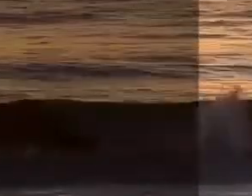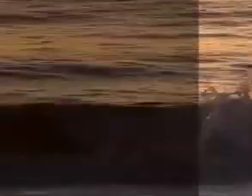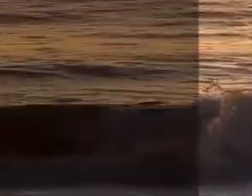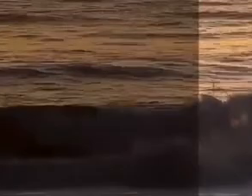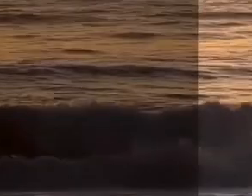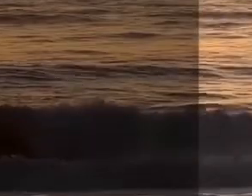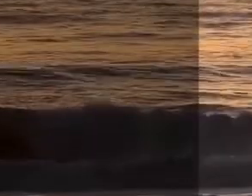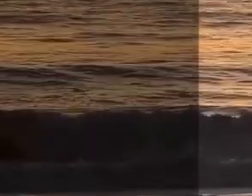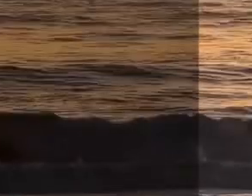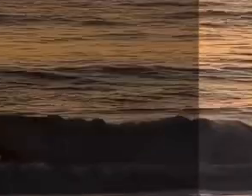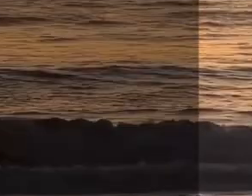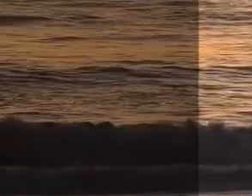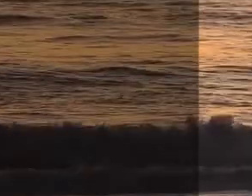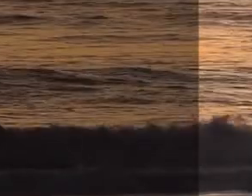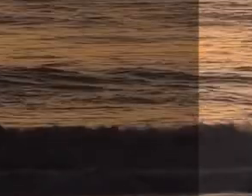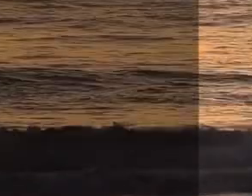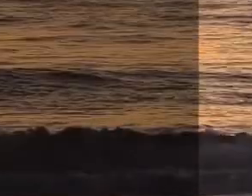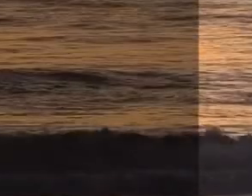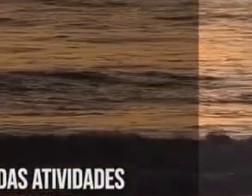E aí